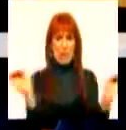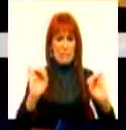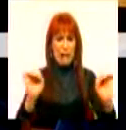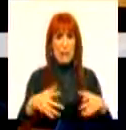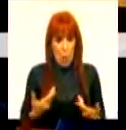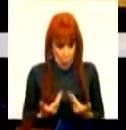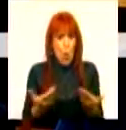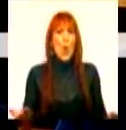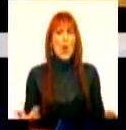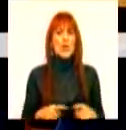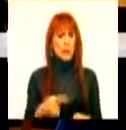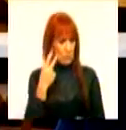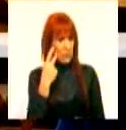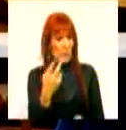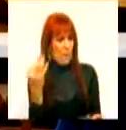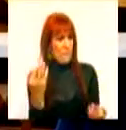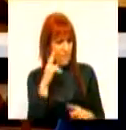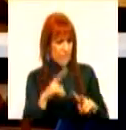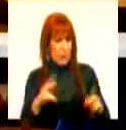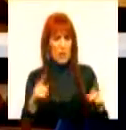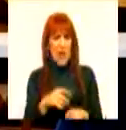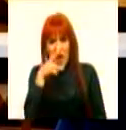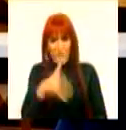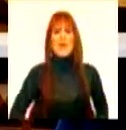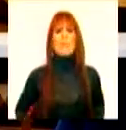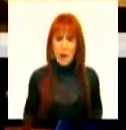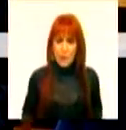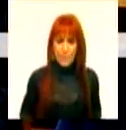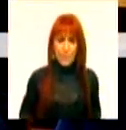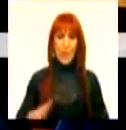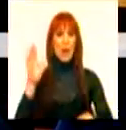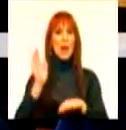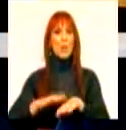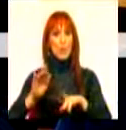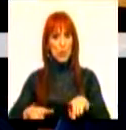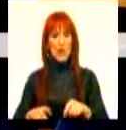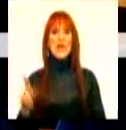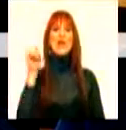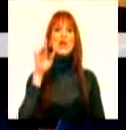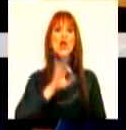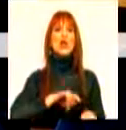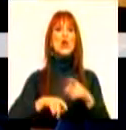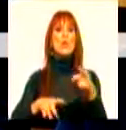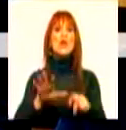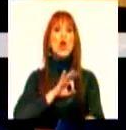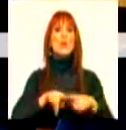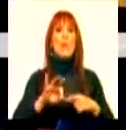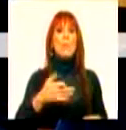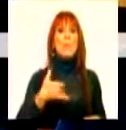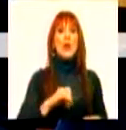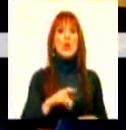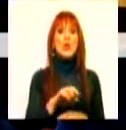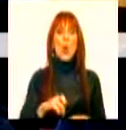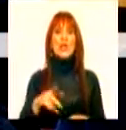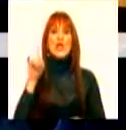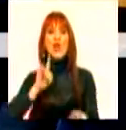como hoje o conseguimos encontrar, infelizmente. Por isso, Sr. Deputado Pedro Soares e Sra.